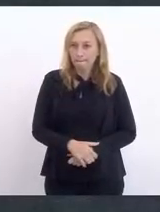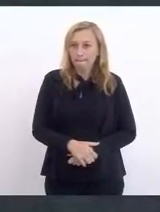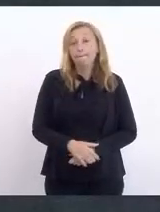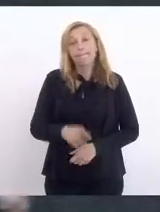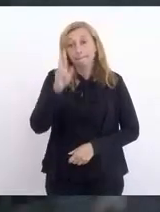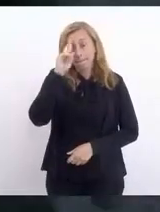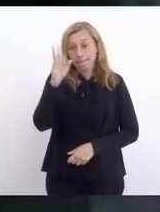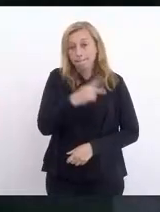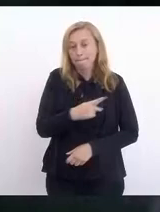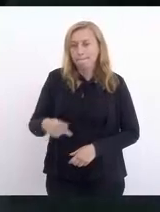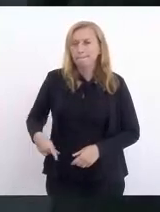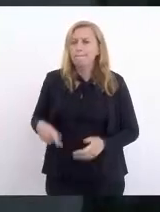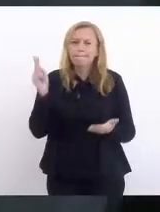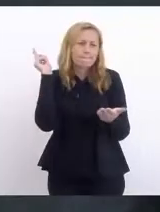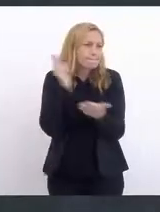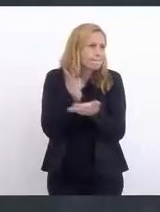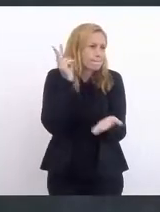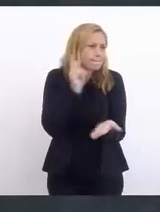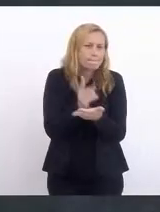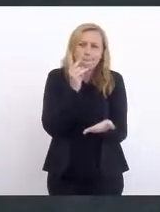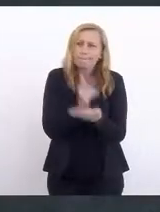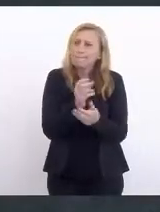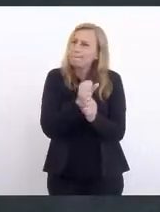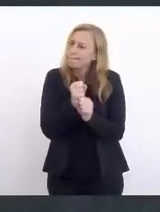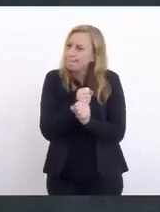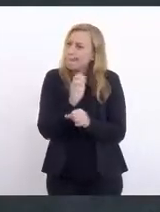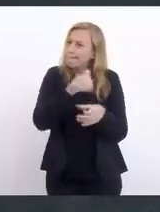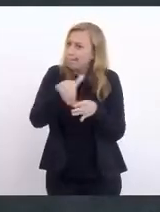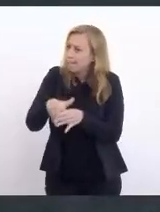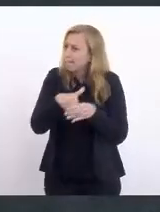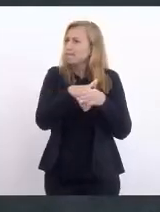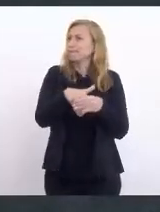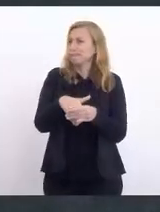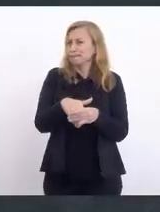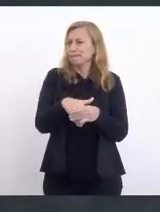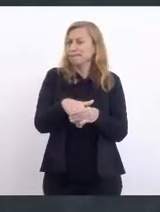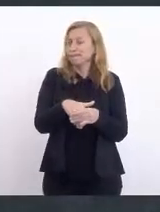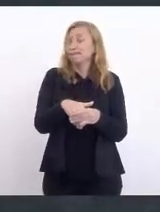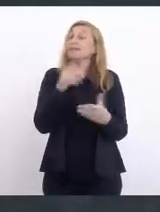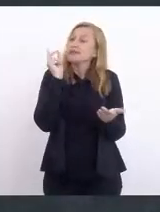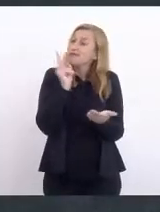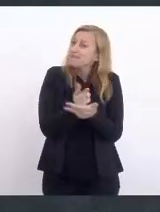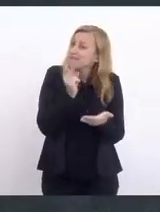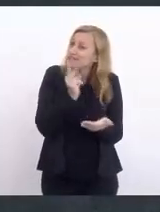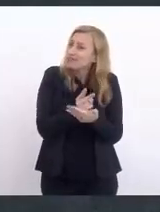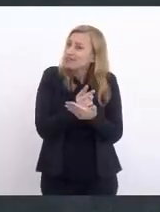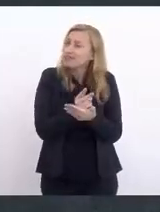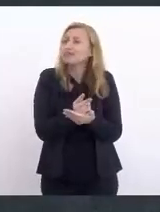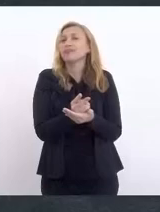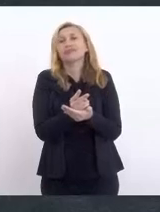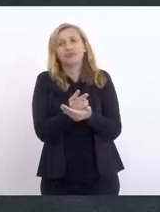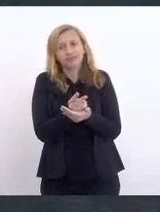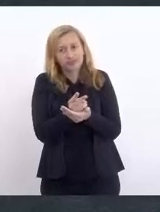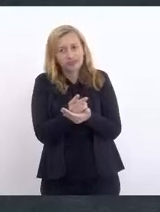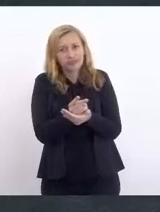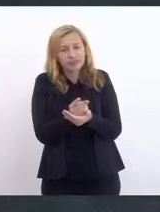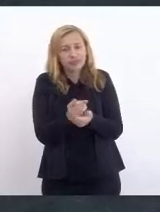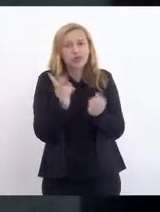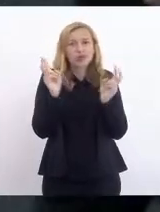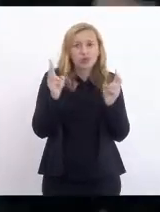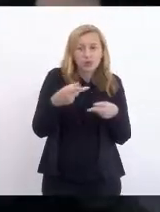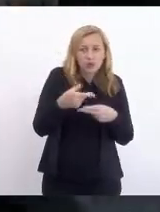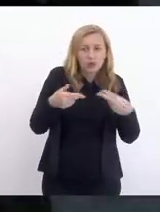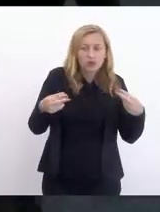o seu presente mesmo e ano de eleições o mesmo com os oportunismos